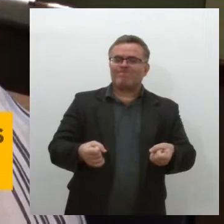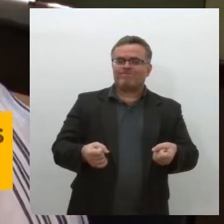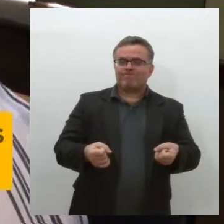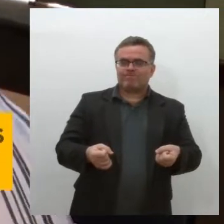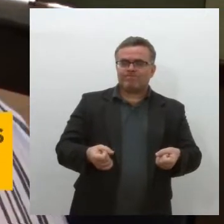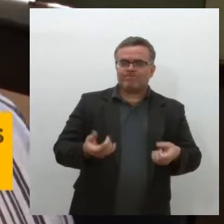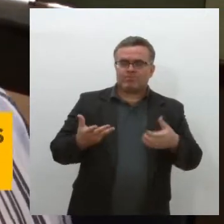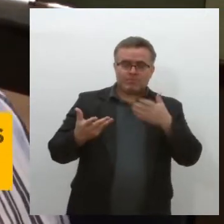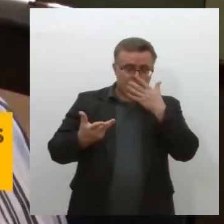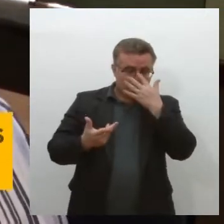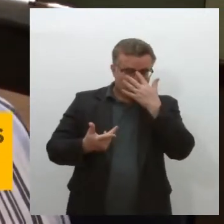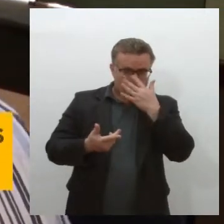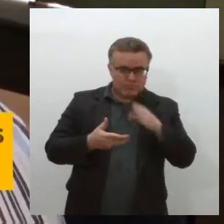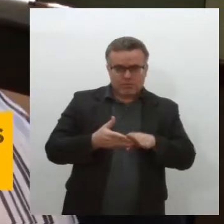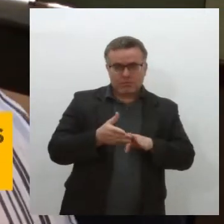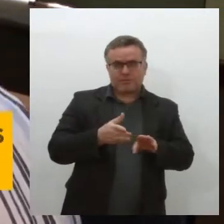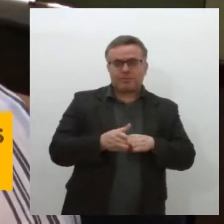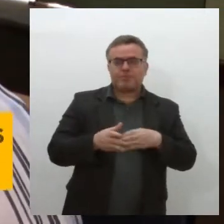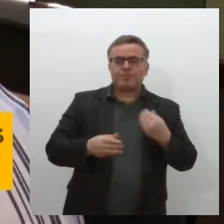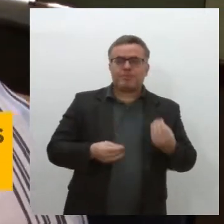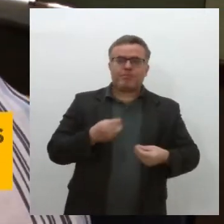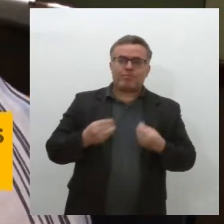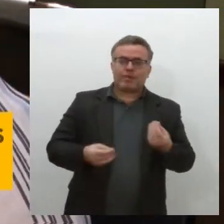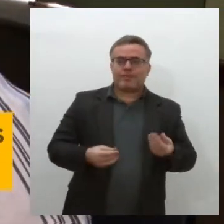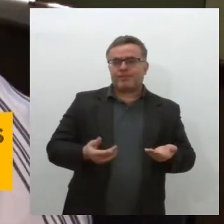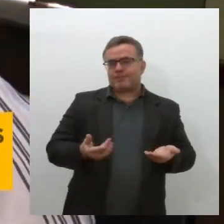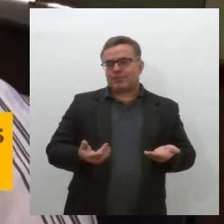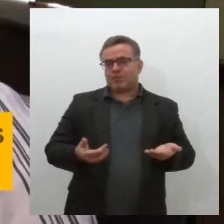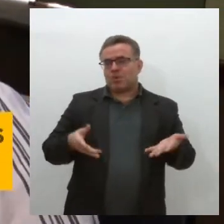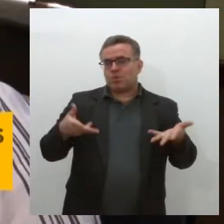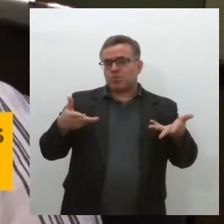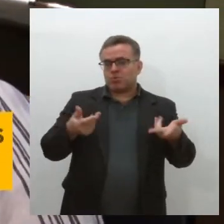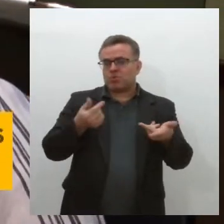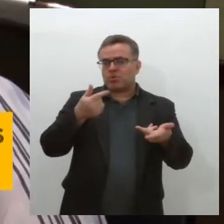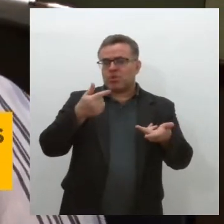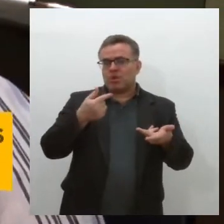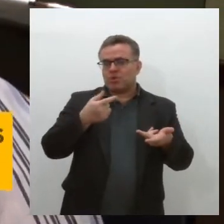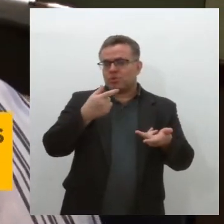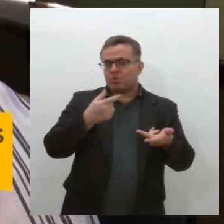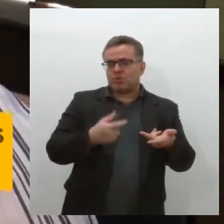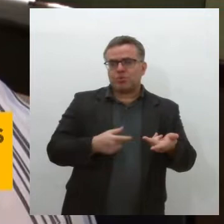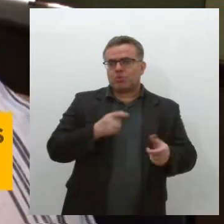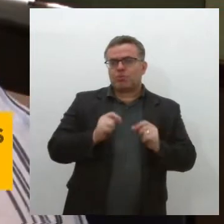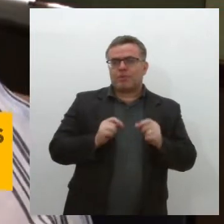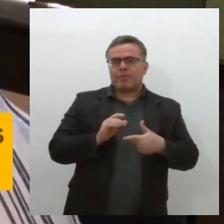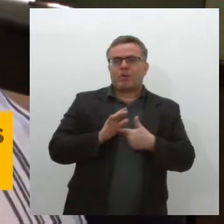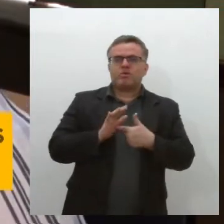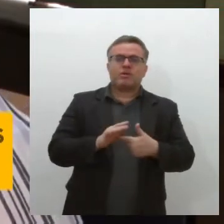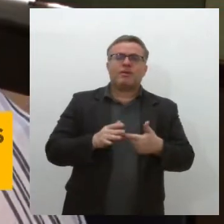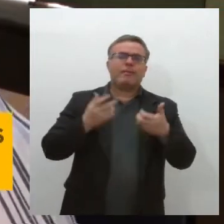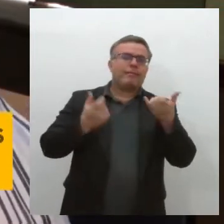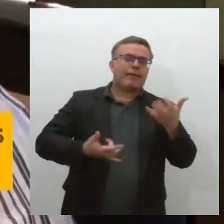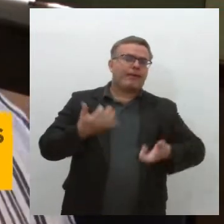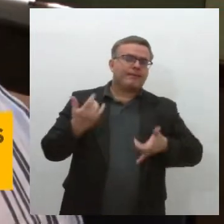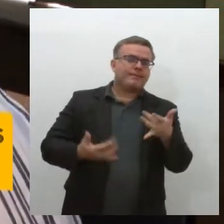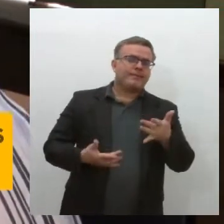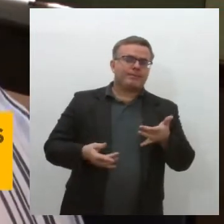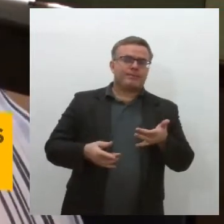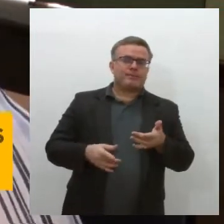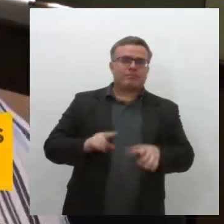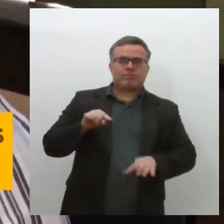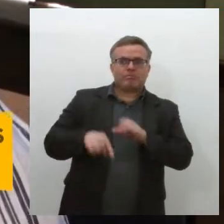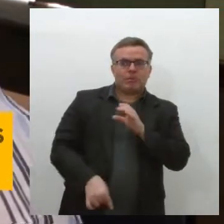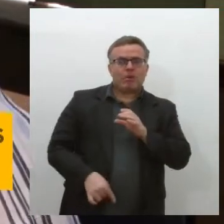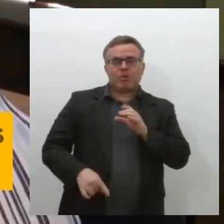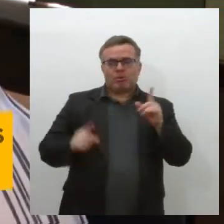jeito, né, porque a gente não pode, obviamente, nem trazer aquelas questões ditas de forma muito complexa,